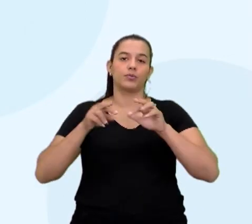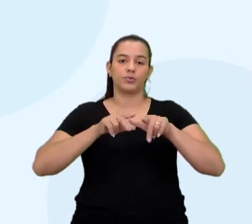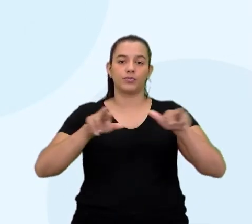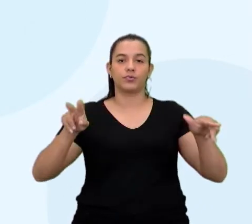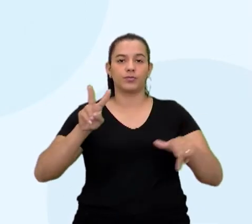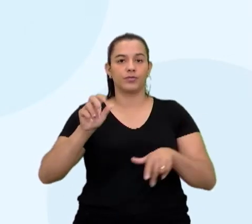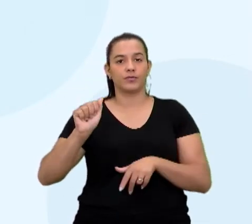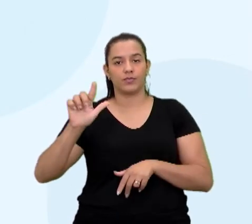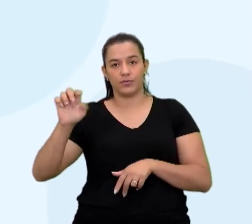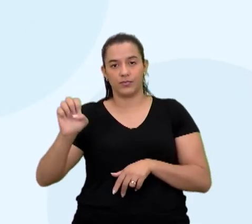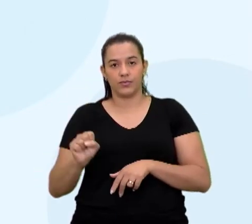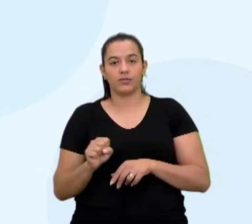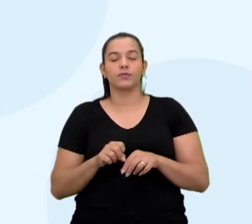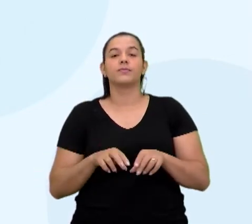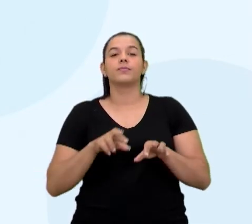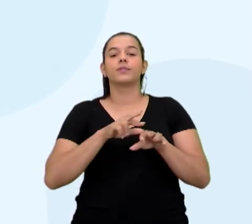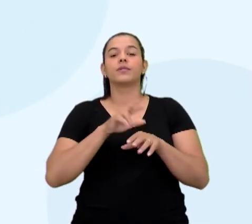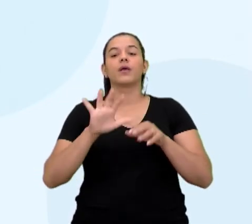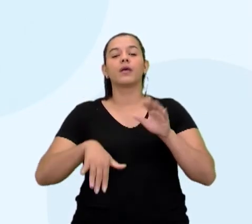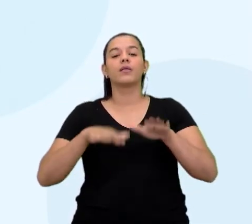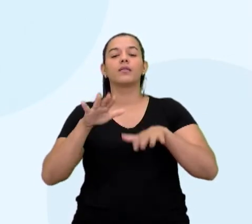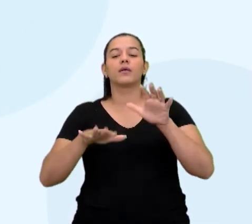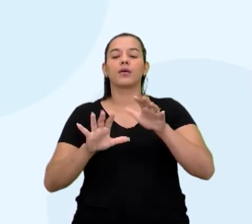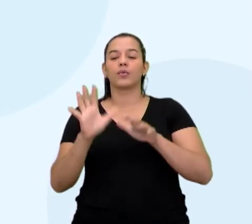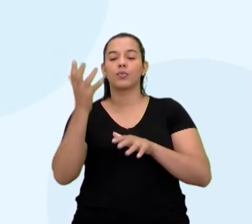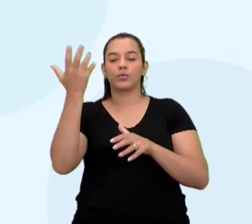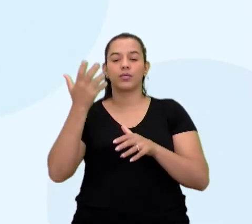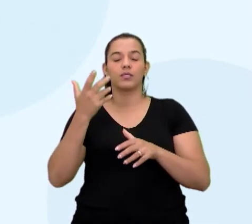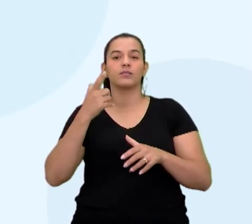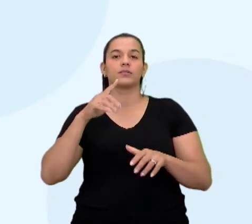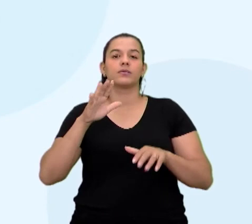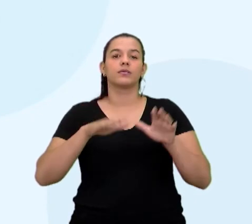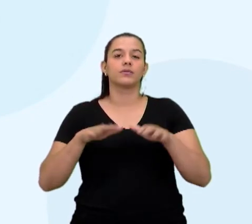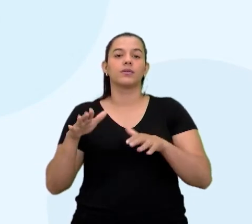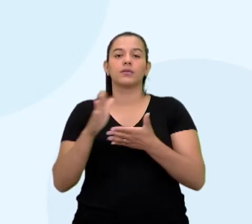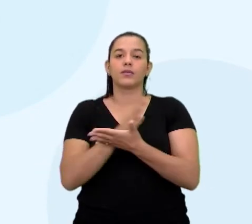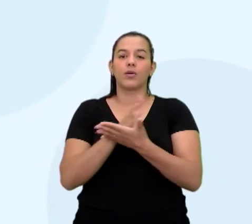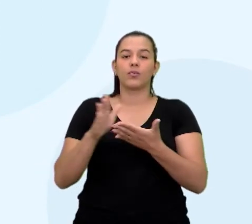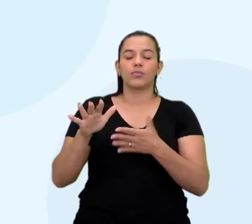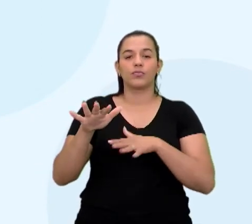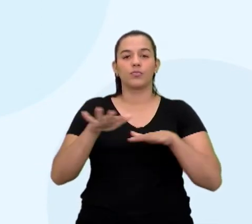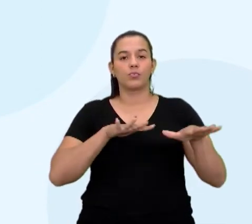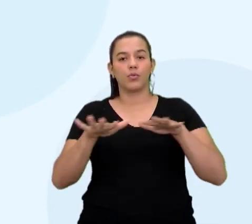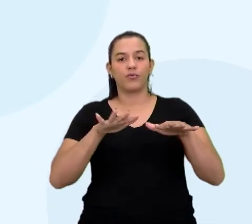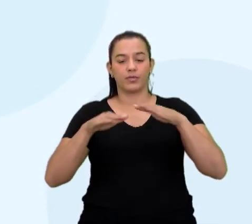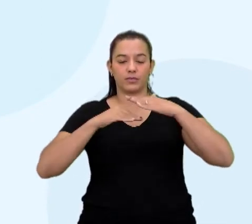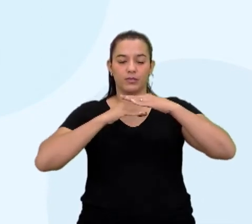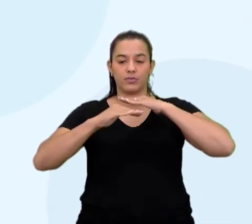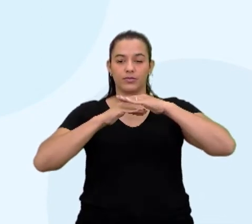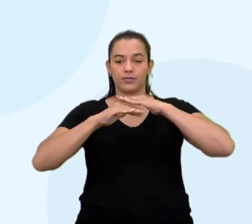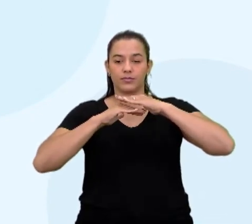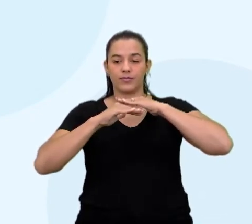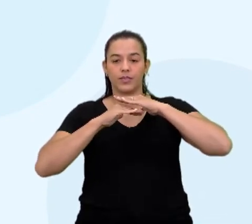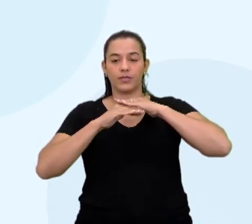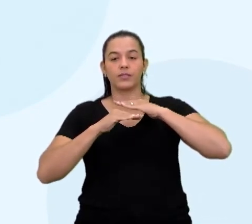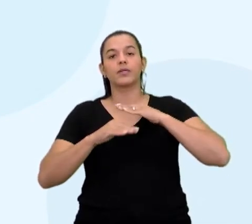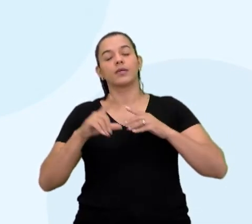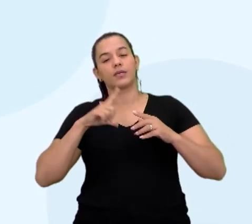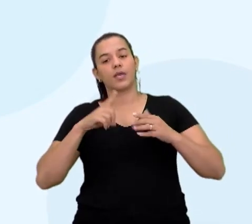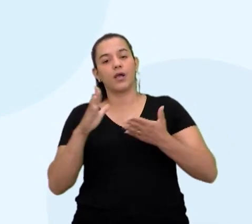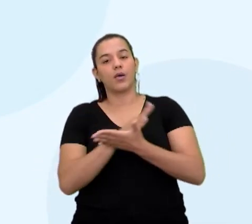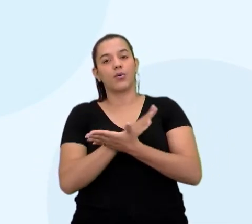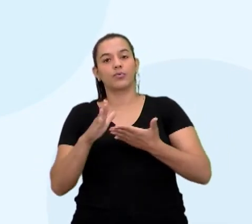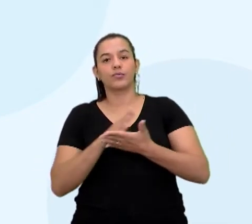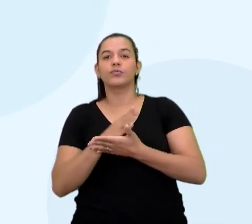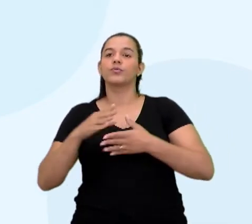a pirogênese é interessante que ela não ocorre em regiões que têm movimentos de placas, e sim terrenos mais